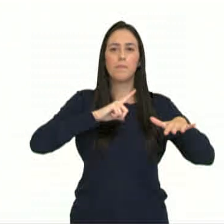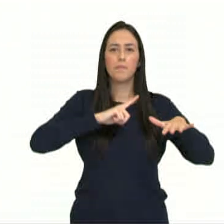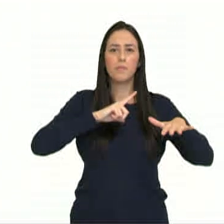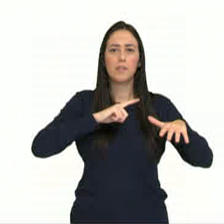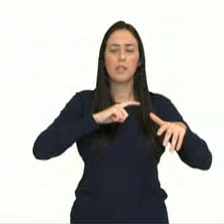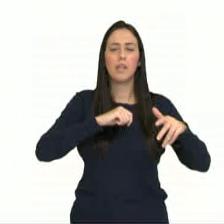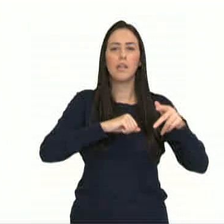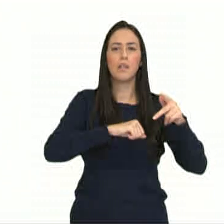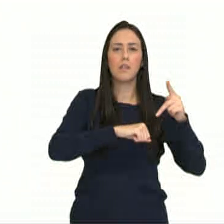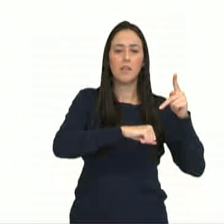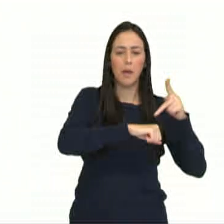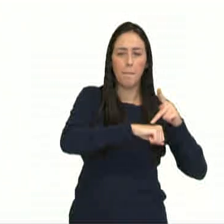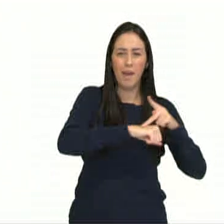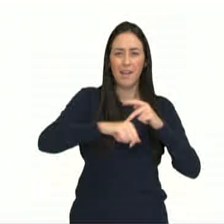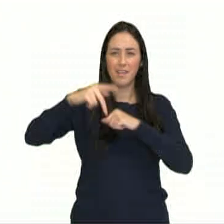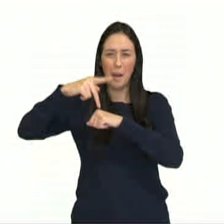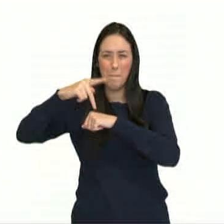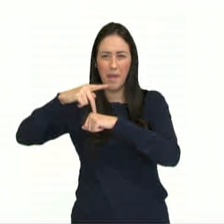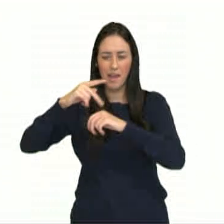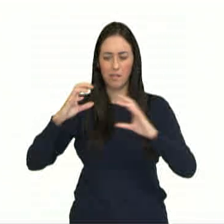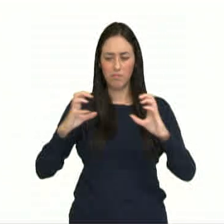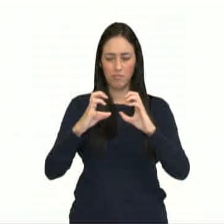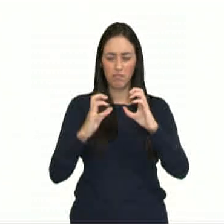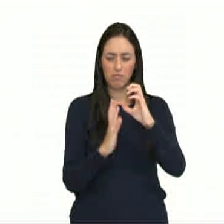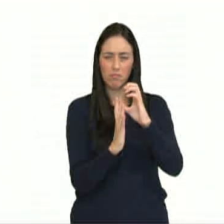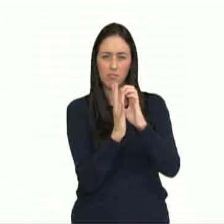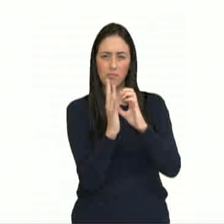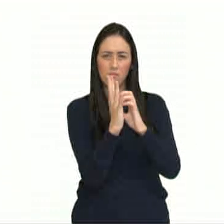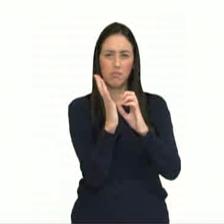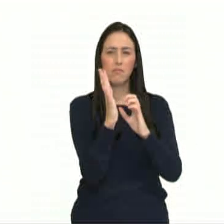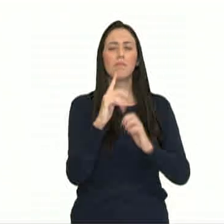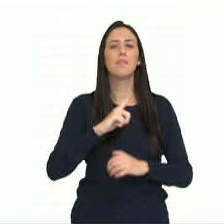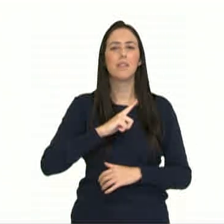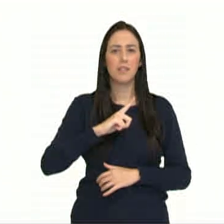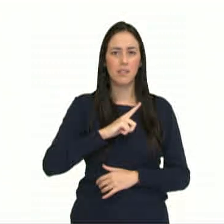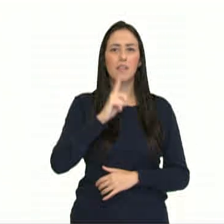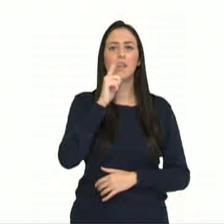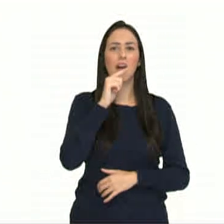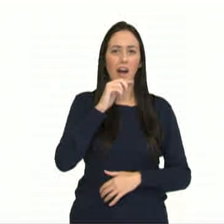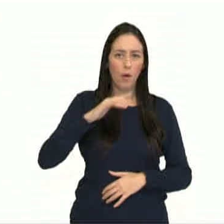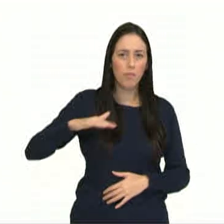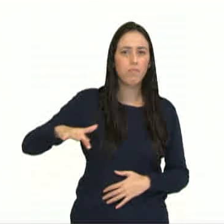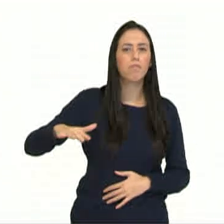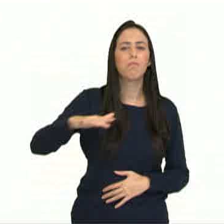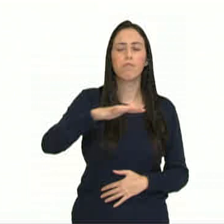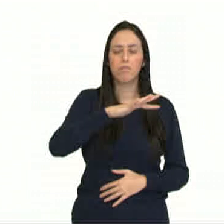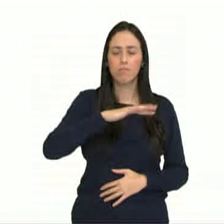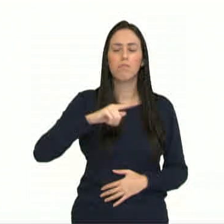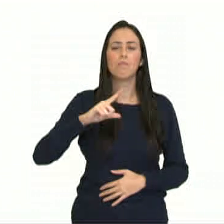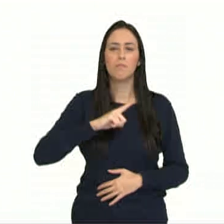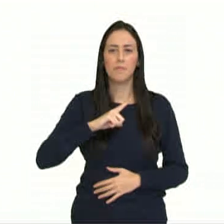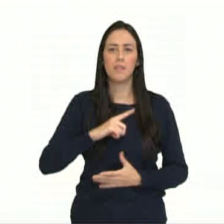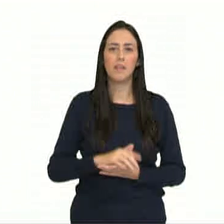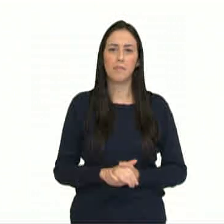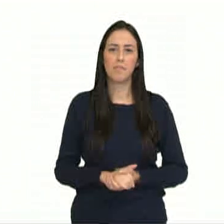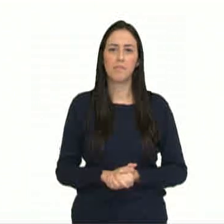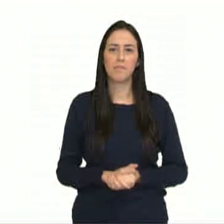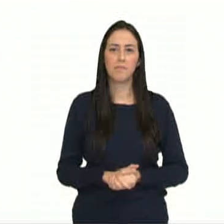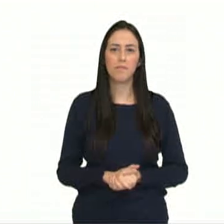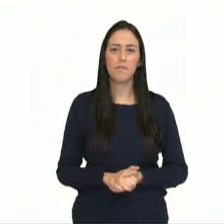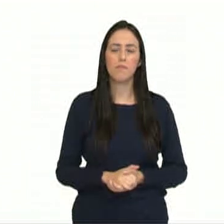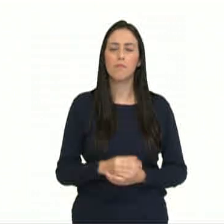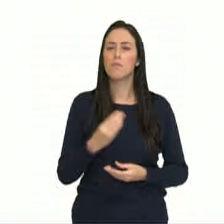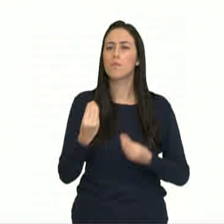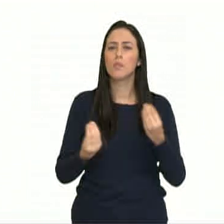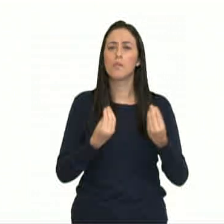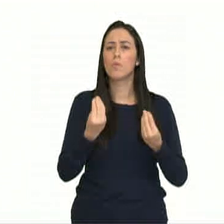os grãos das rochas, nesses pequenos espaços nós temos ali o depósito e o acúmulo de água. E como que essa